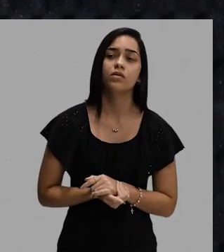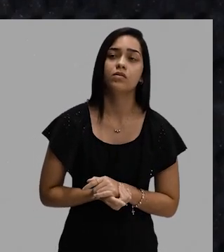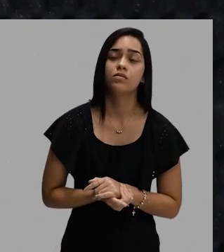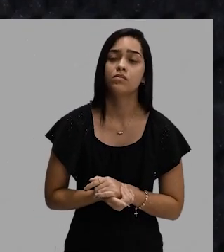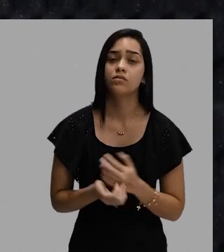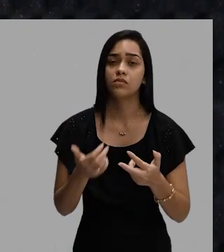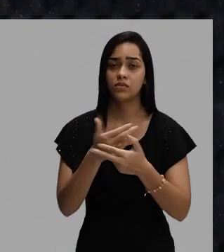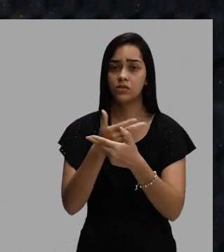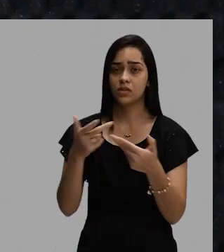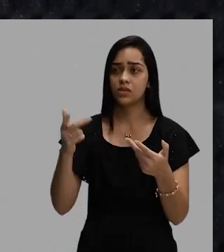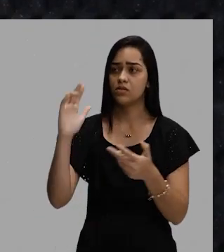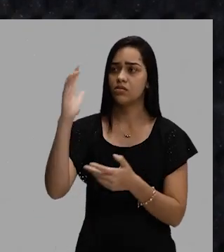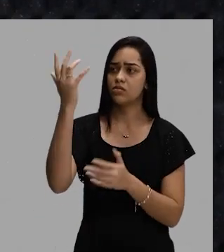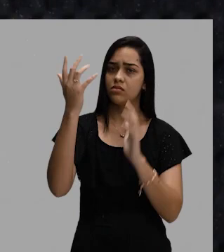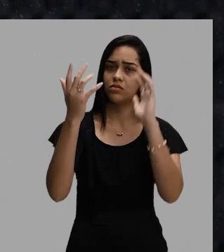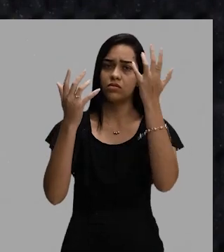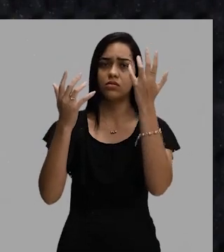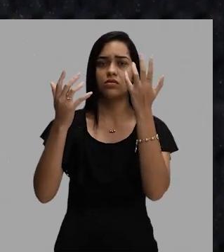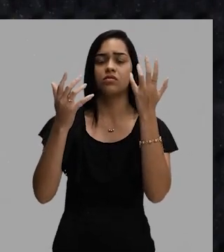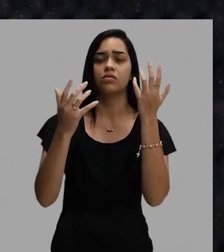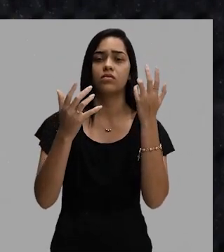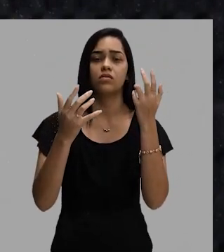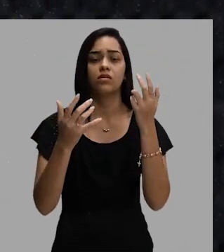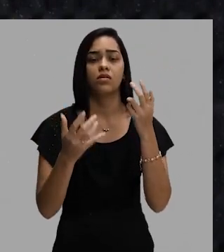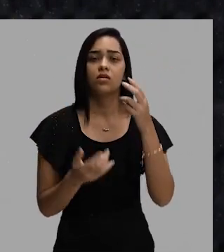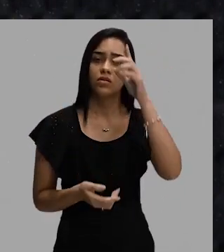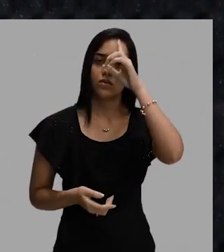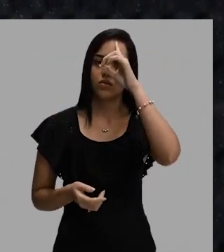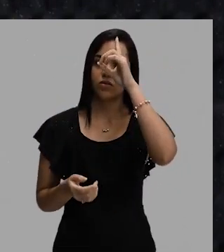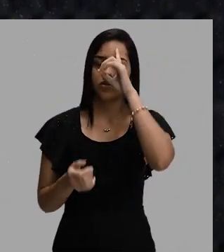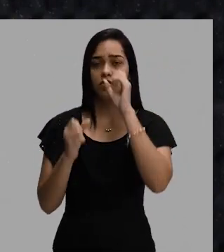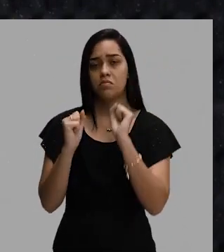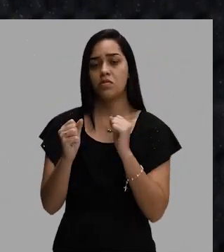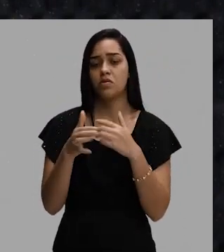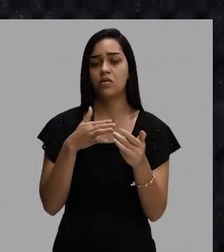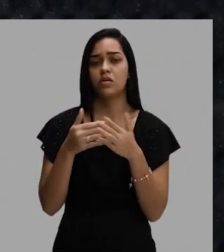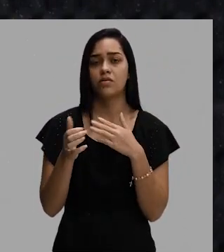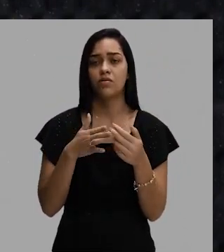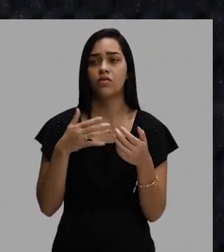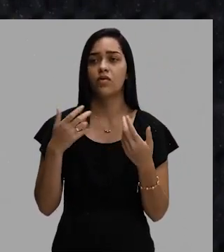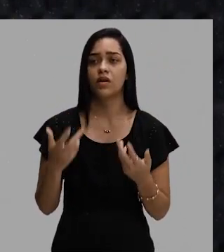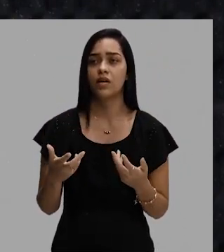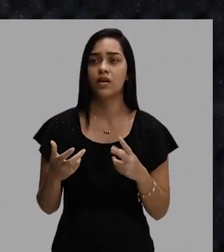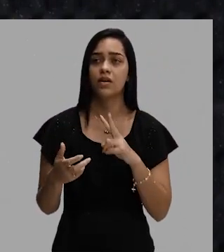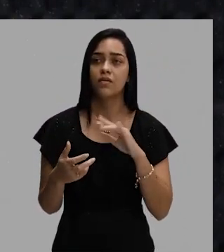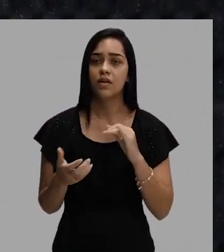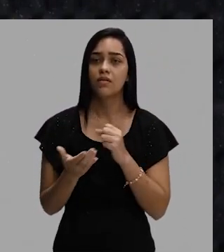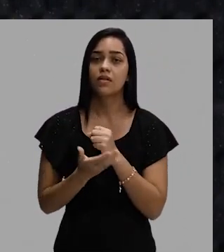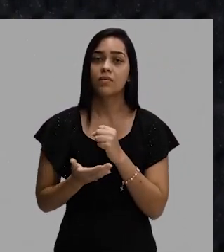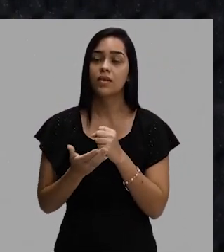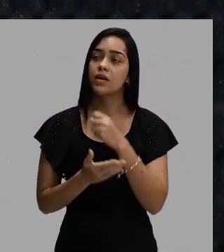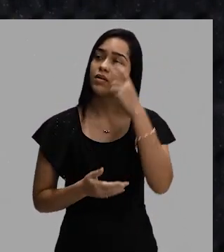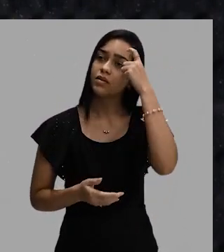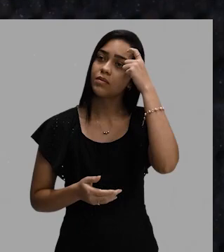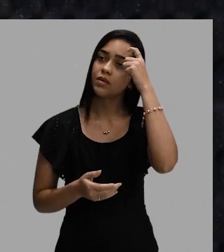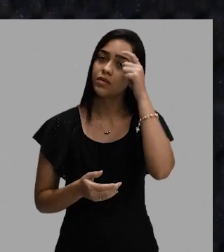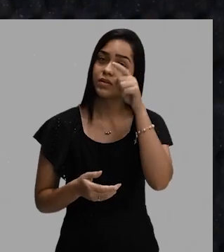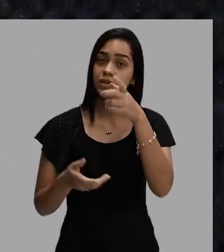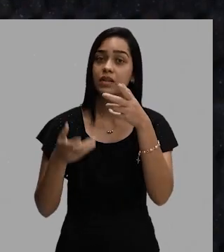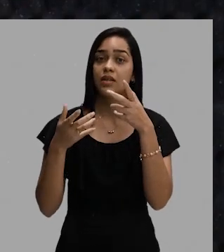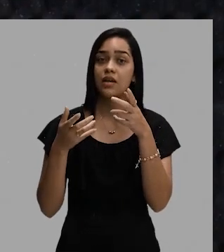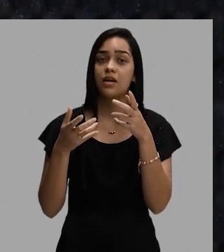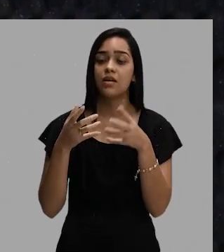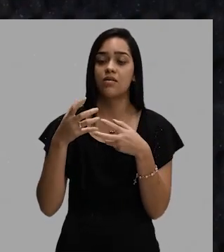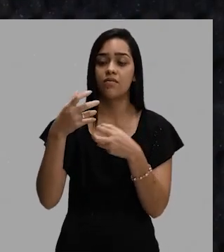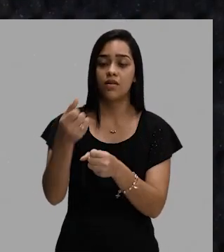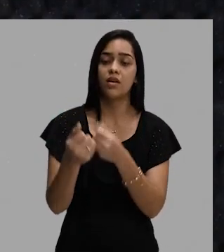os fatos, as situações do cotidiano, seja lá o que for, por exemplo, vão fundamentar a ideia que você quer defender, a